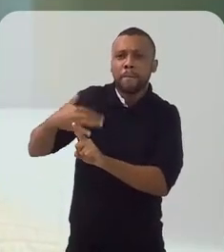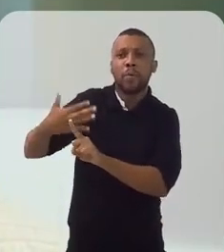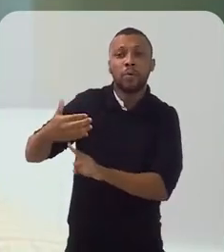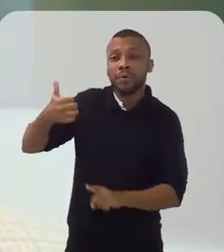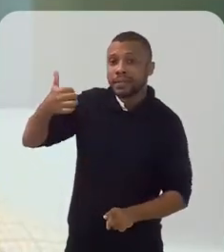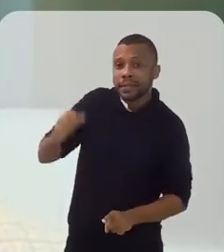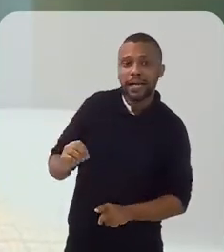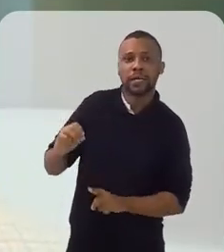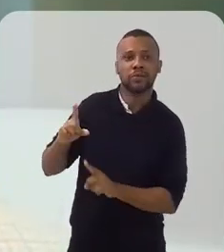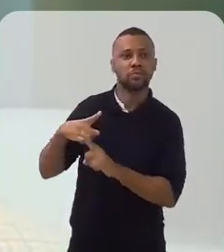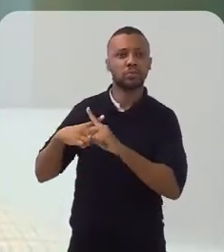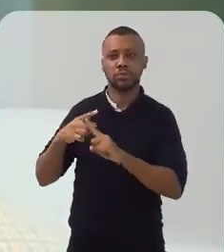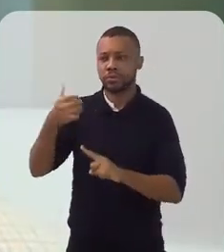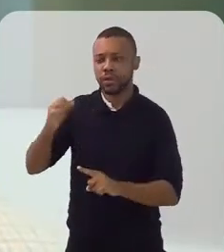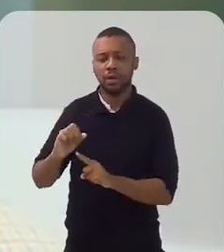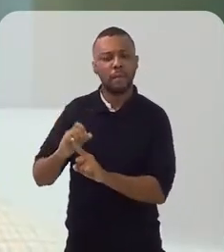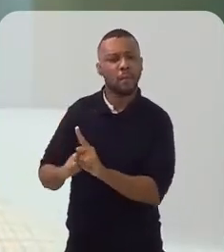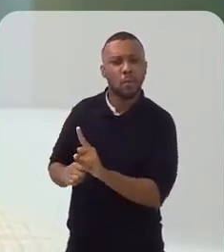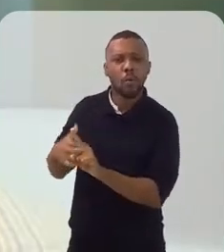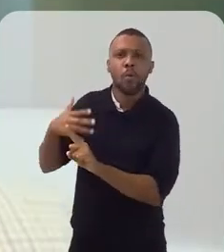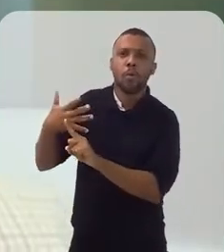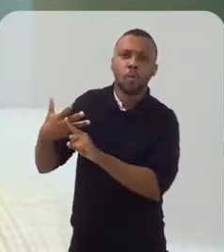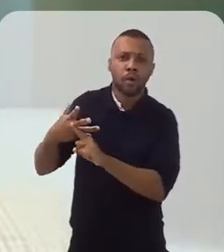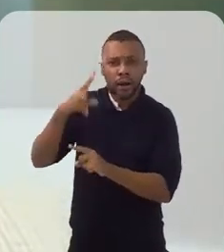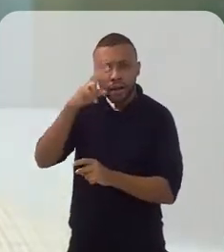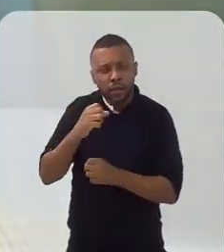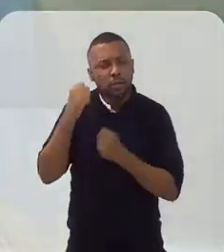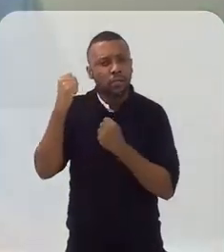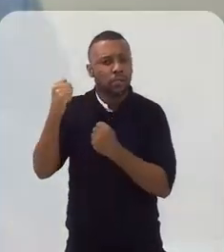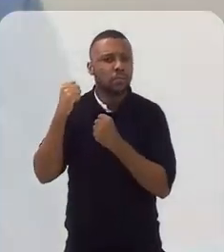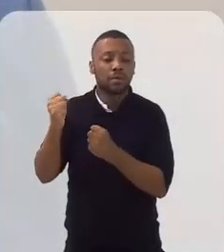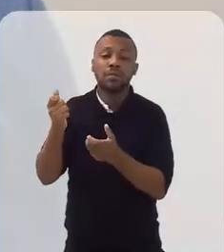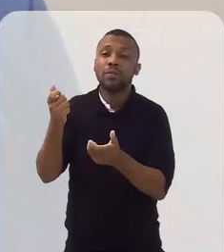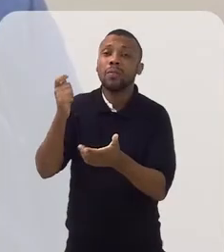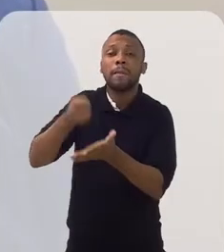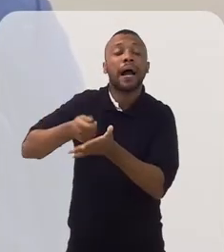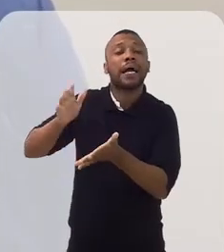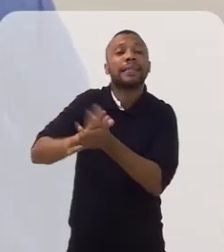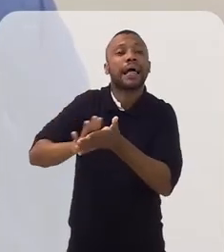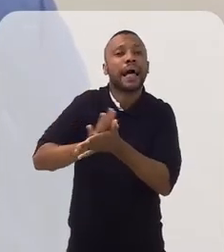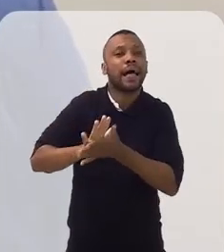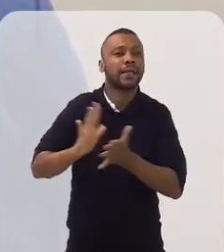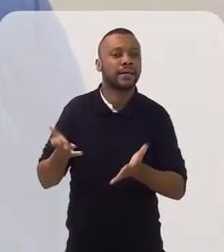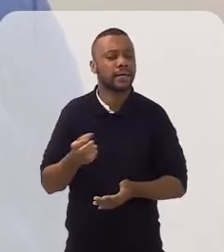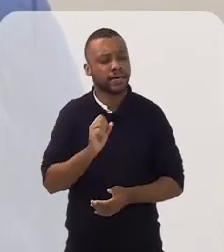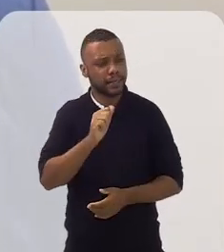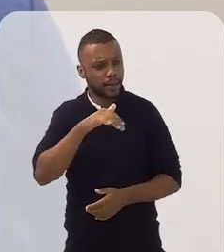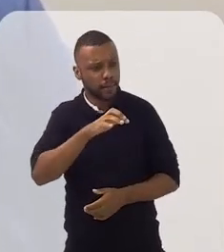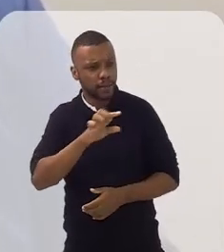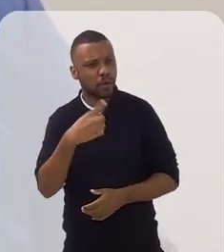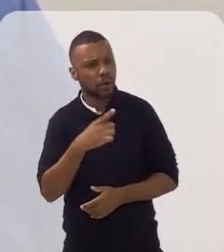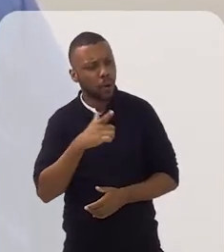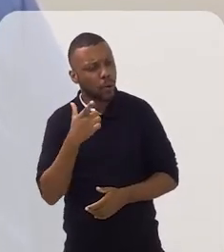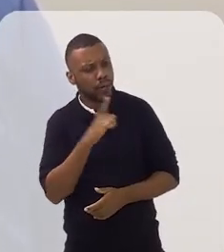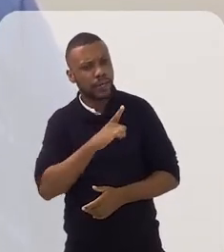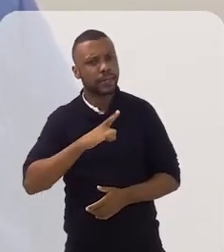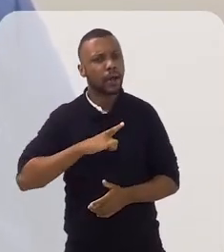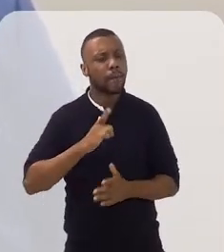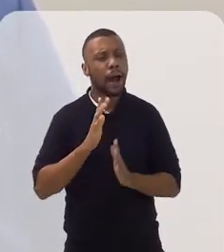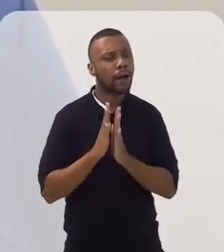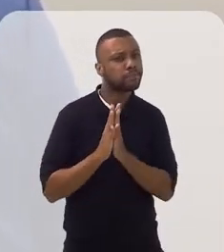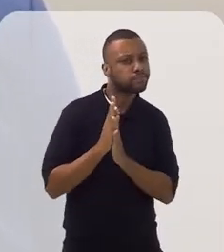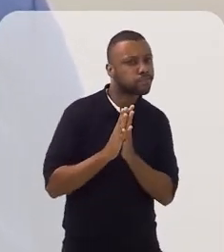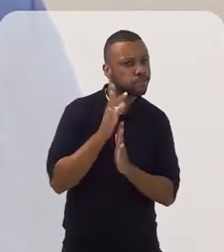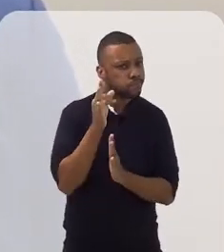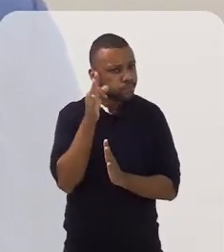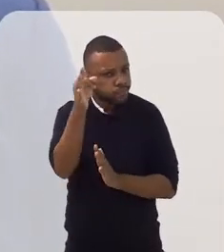essa. Porque esse potencial não custa nada ao contribuinte. Samir, a gente já consegue ter uma perspectiva de arrecadação